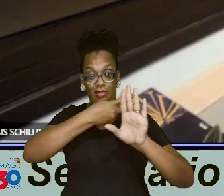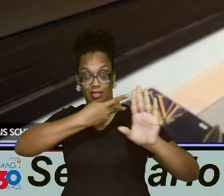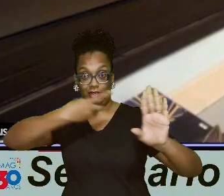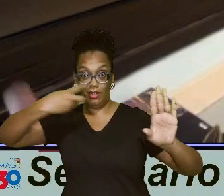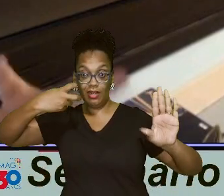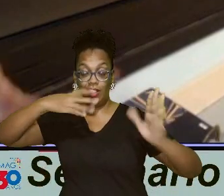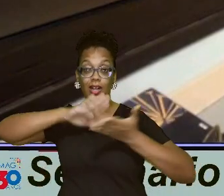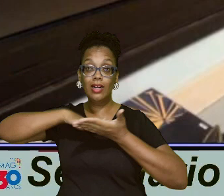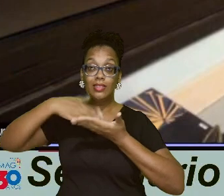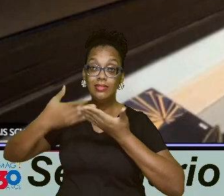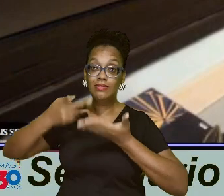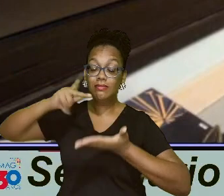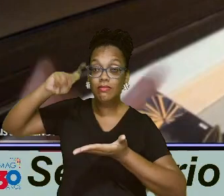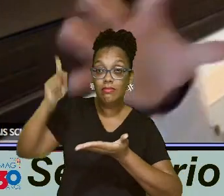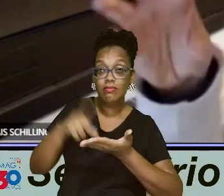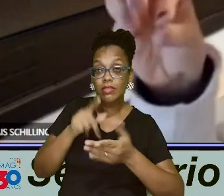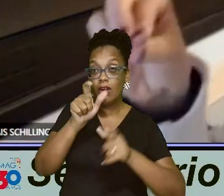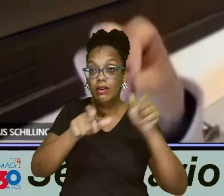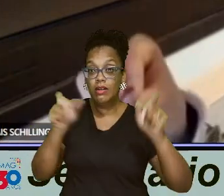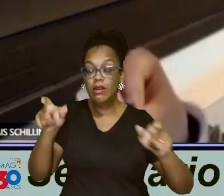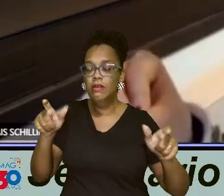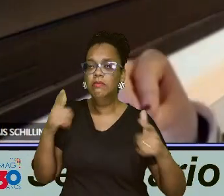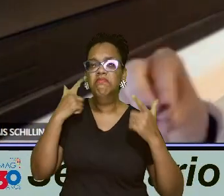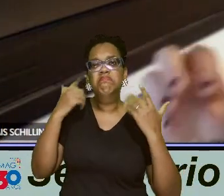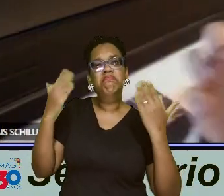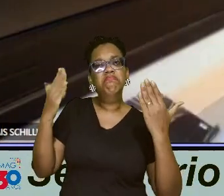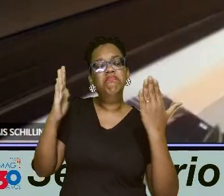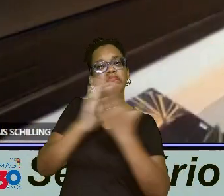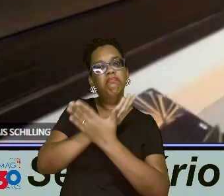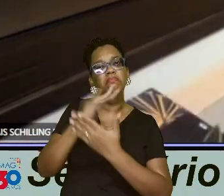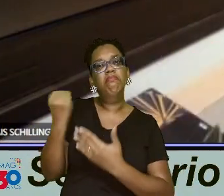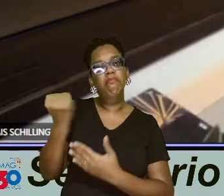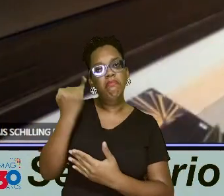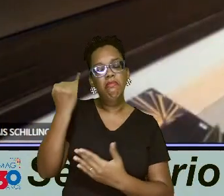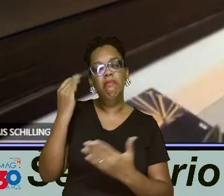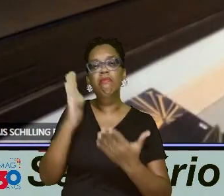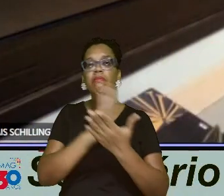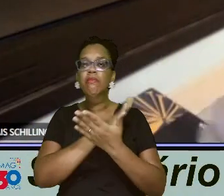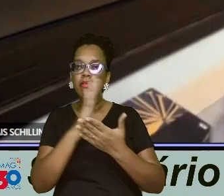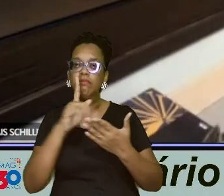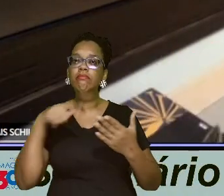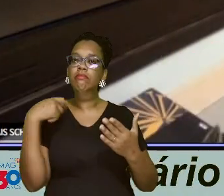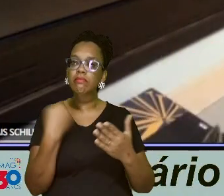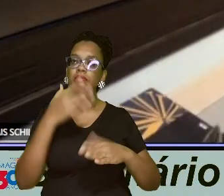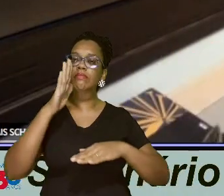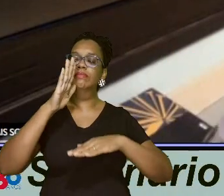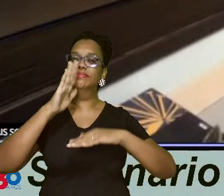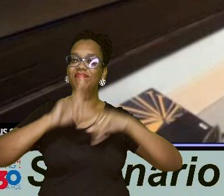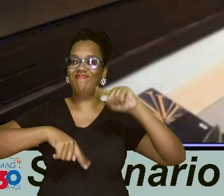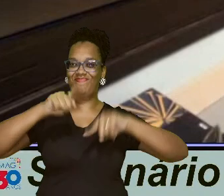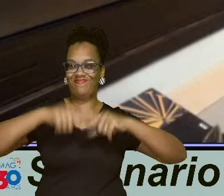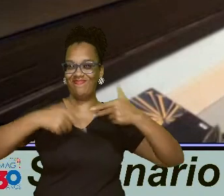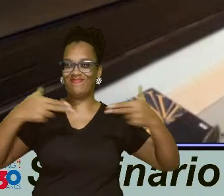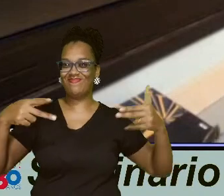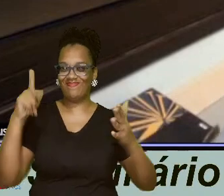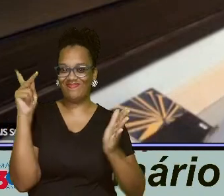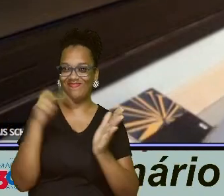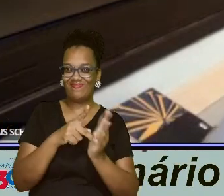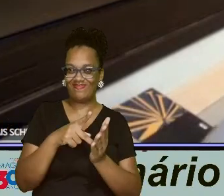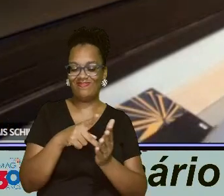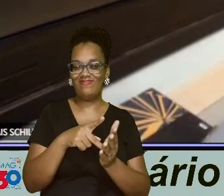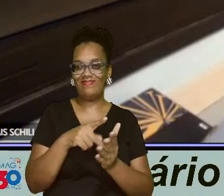dos fatos considerados, alguns são importantes, alguns são chamados fatos materiais, aqueles que vão ser de fato